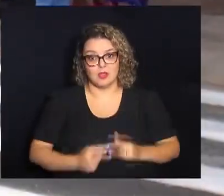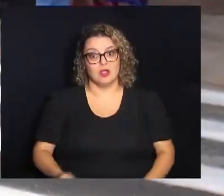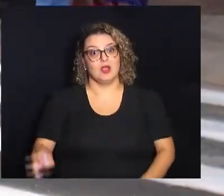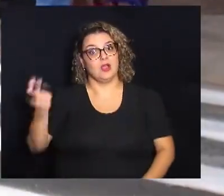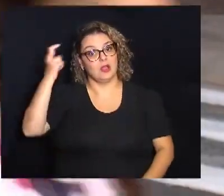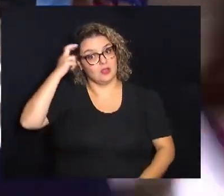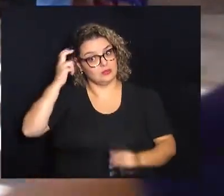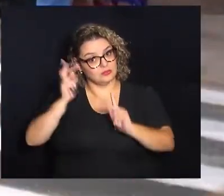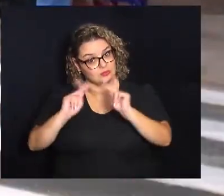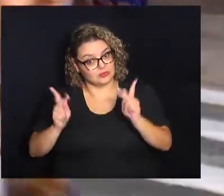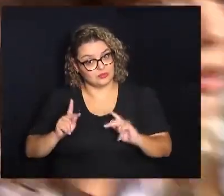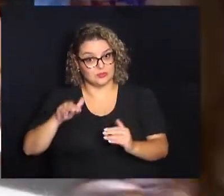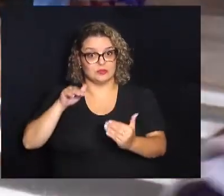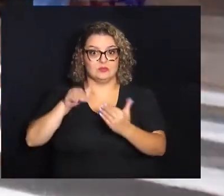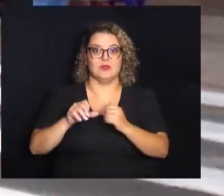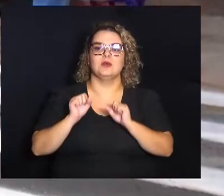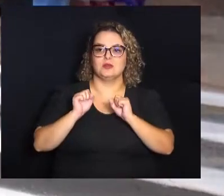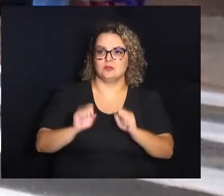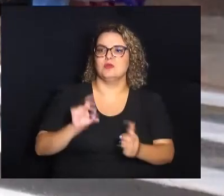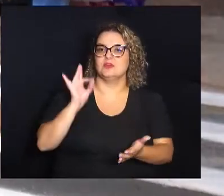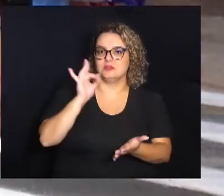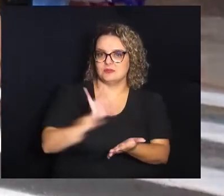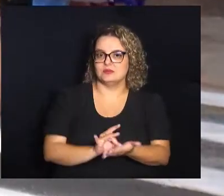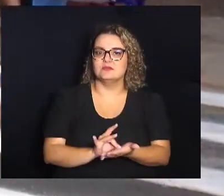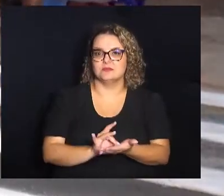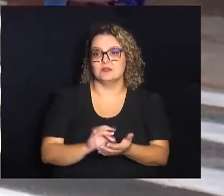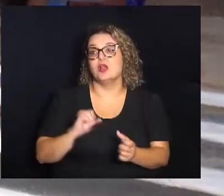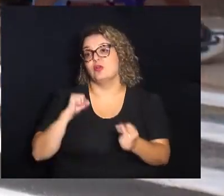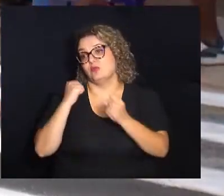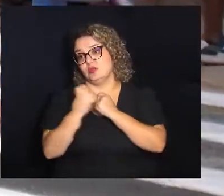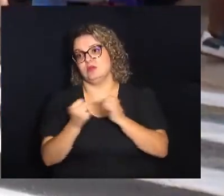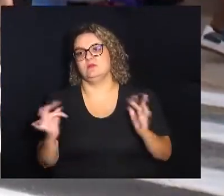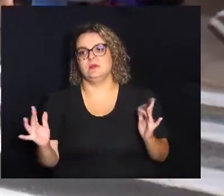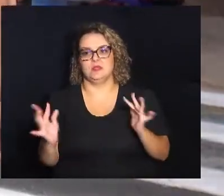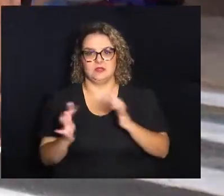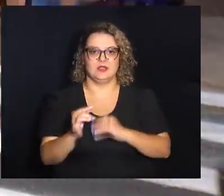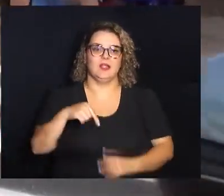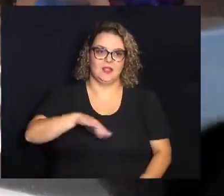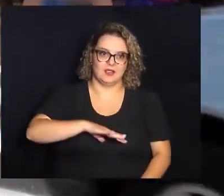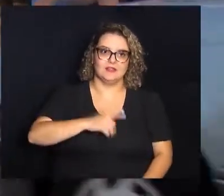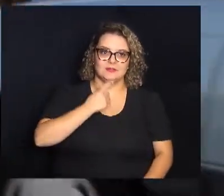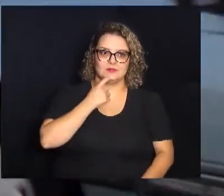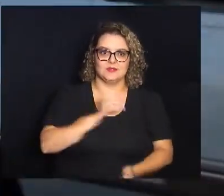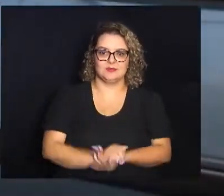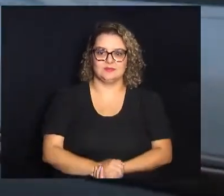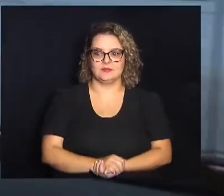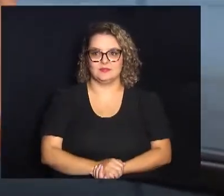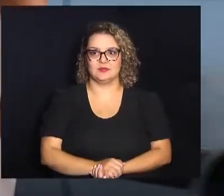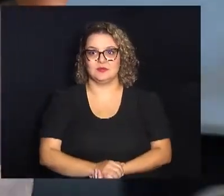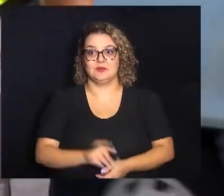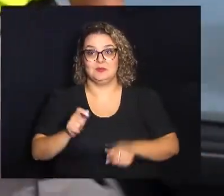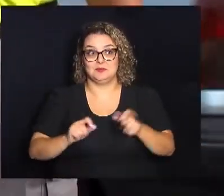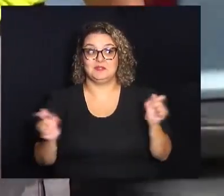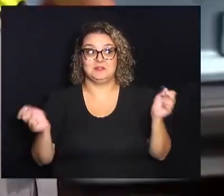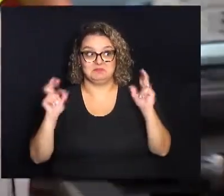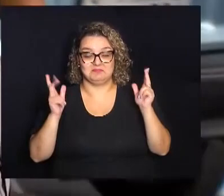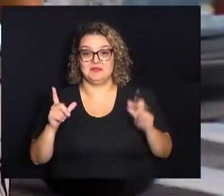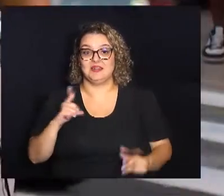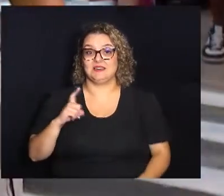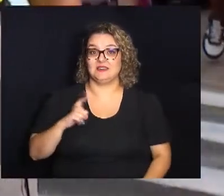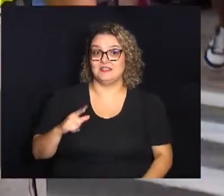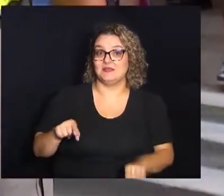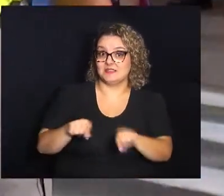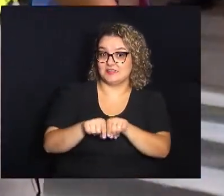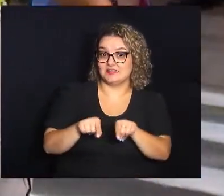trânsito, para que a gente possa, de fato, proteger os pedestres aqui em Campinas. Bom, e o pessoal tá ligado, né? Eu vi que teve,